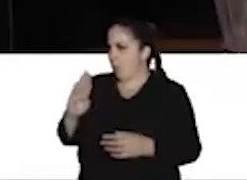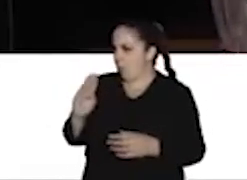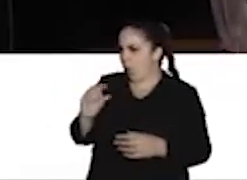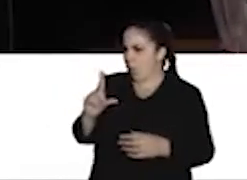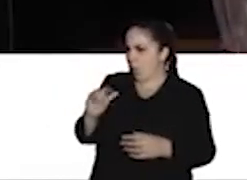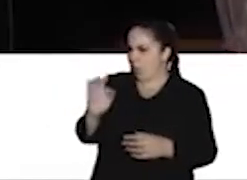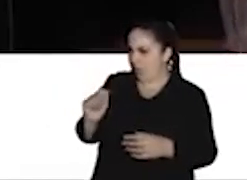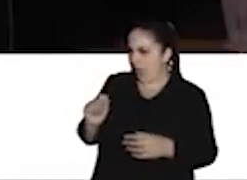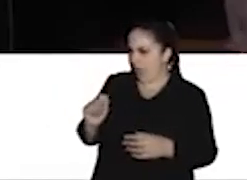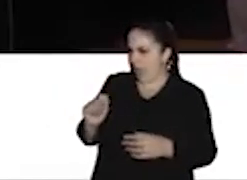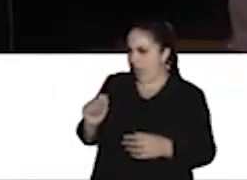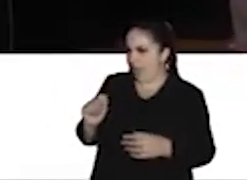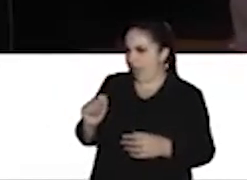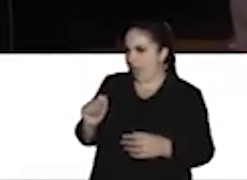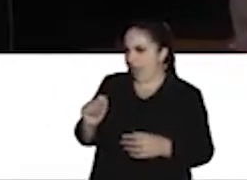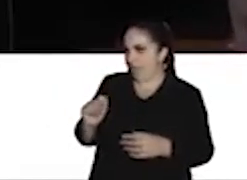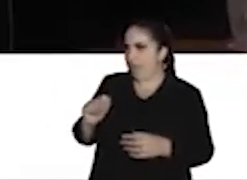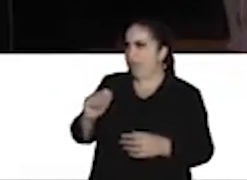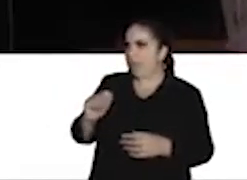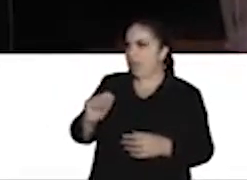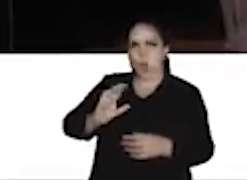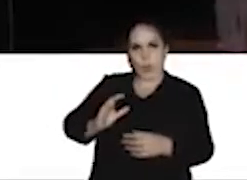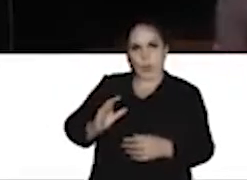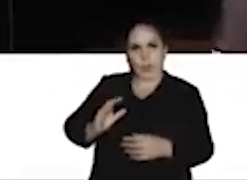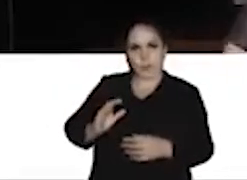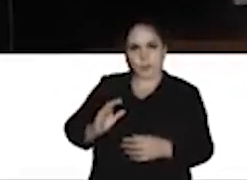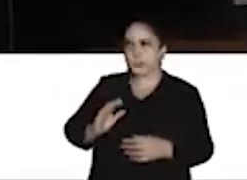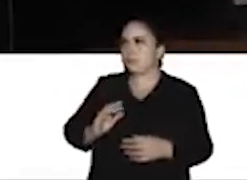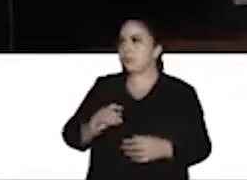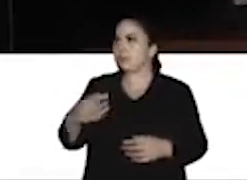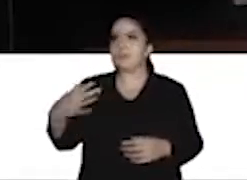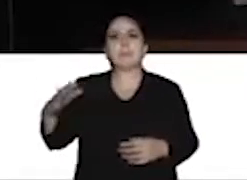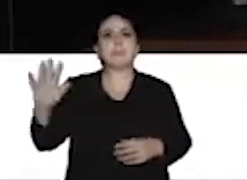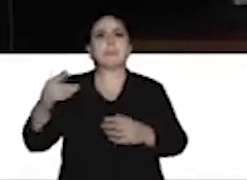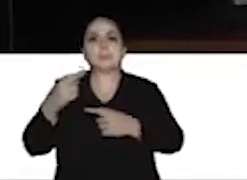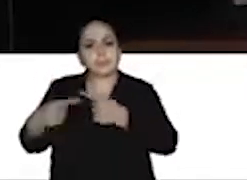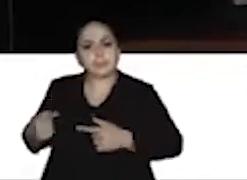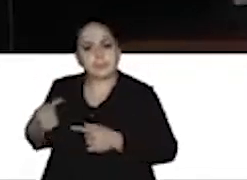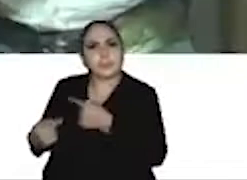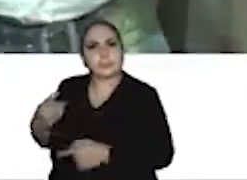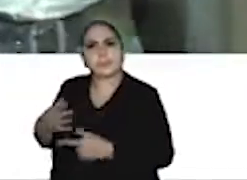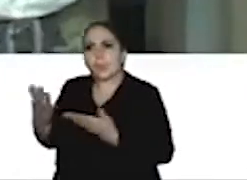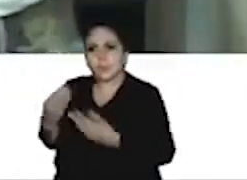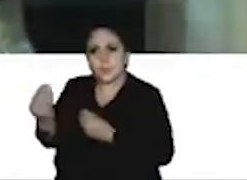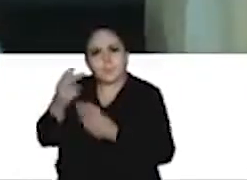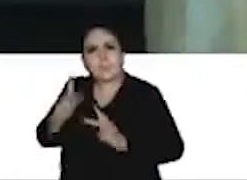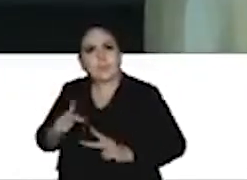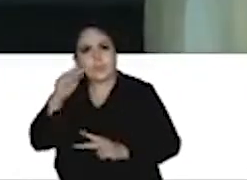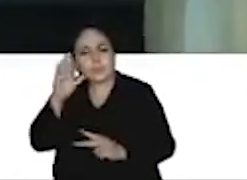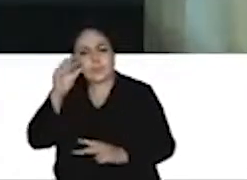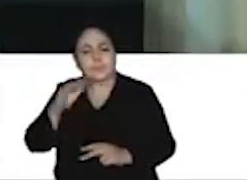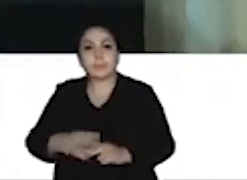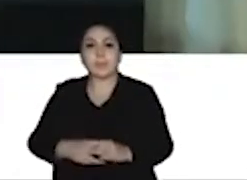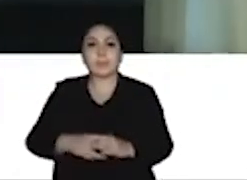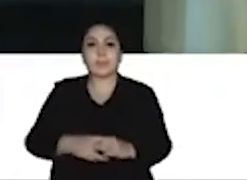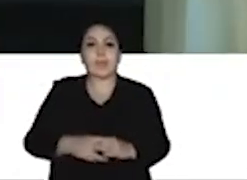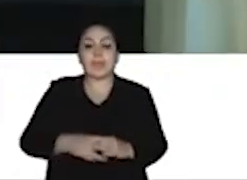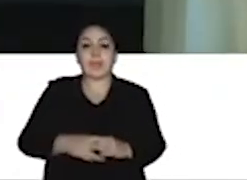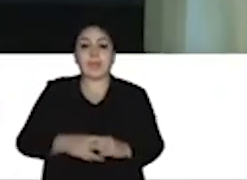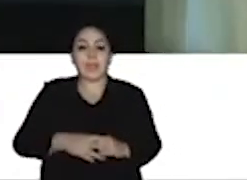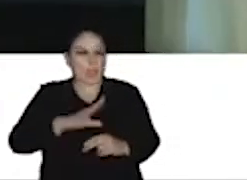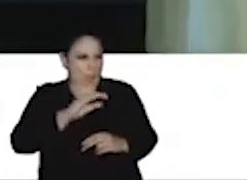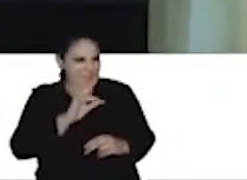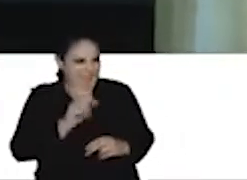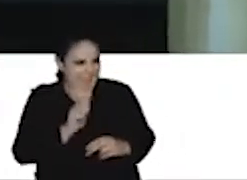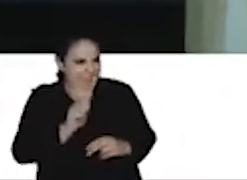Vou botar o quê? Não, Bogotá, na Colômbia. Vou botar nas colunas? Que vou botar nas colunas? Para, o que é isso, rapaz? Tem criança vou assistindo, botar, rapaz. Não. Bogotá, na Colômbia. Muito rapaz.